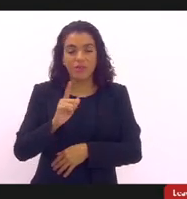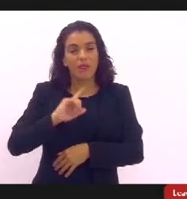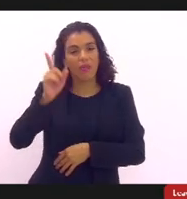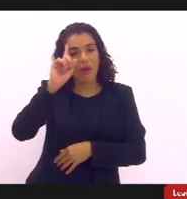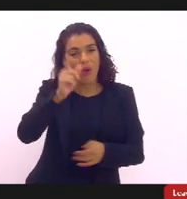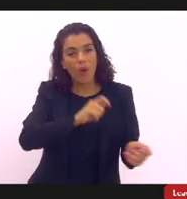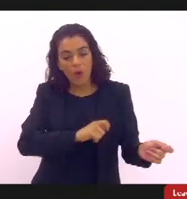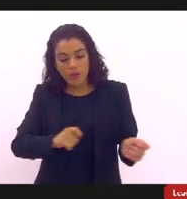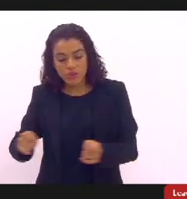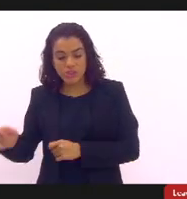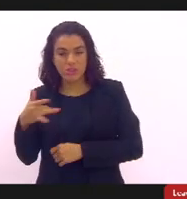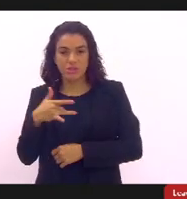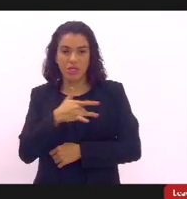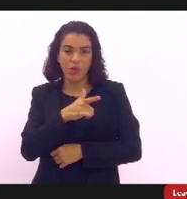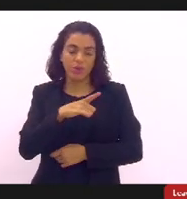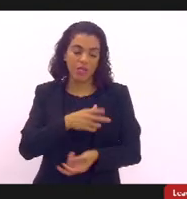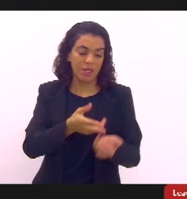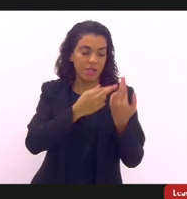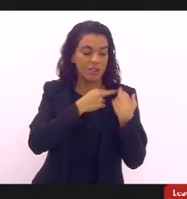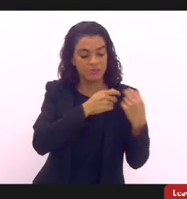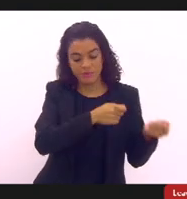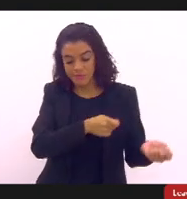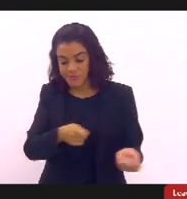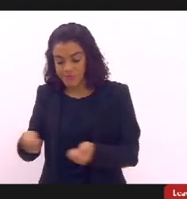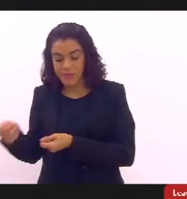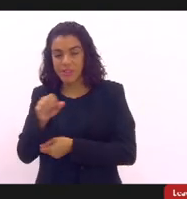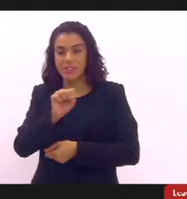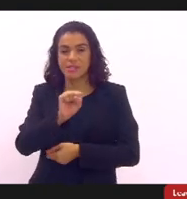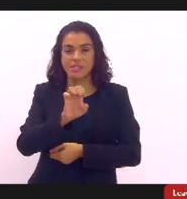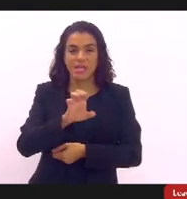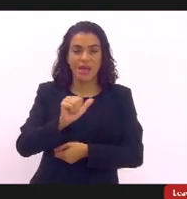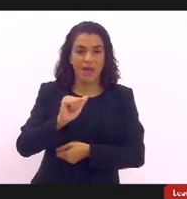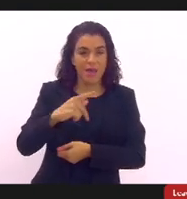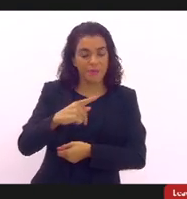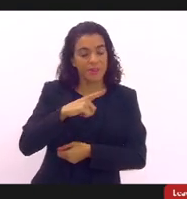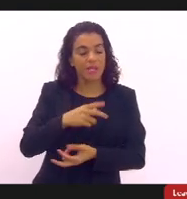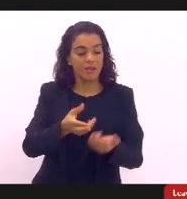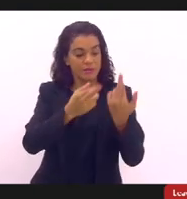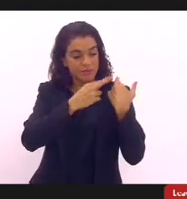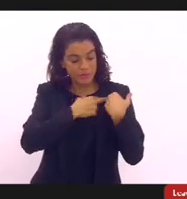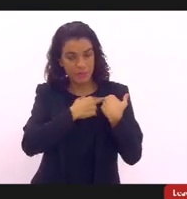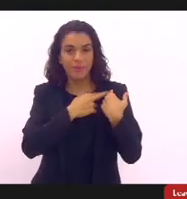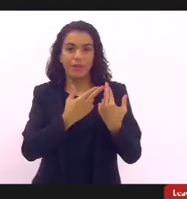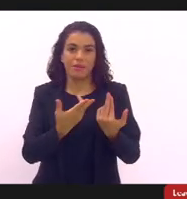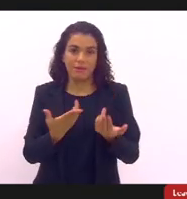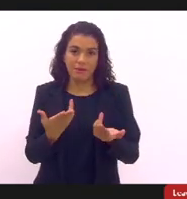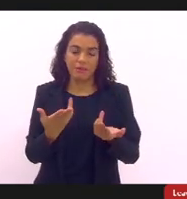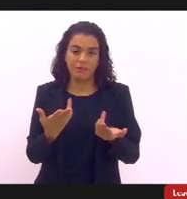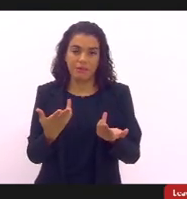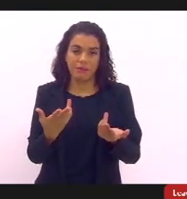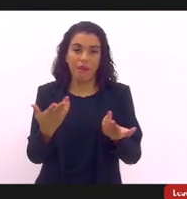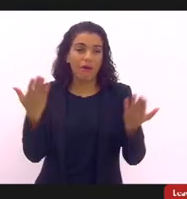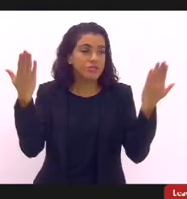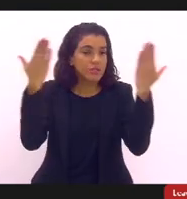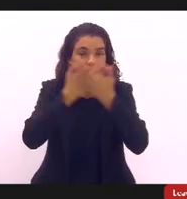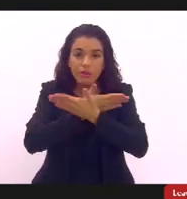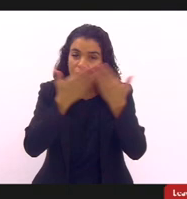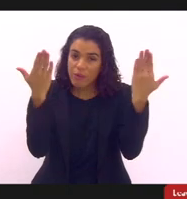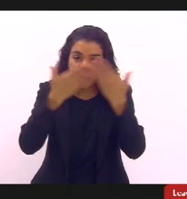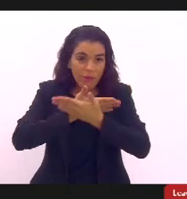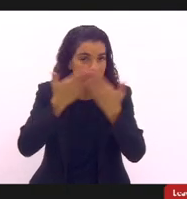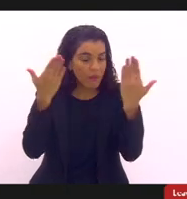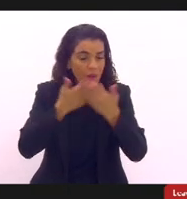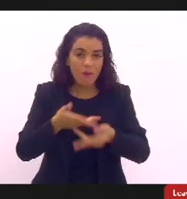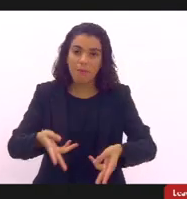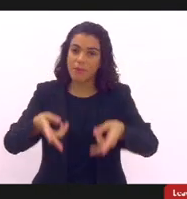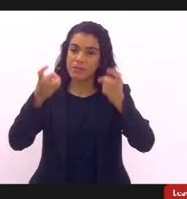dia, a saúde tem as suas responsabilidades, a CEAP tem as suas responsabilidades. Às vezes são responsabilidades que acabam cegando a nossa própria capacidade